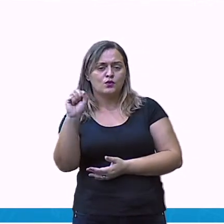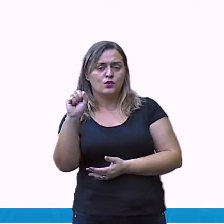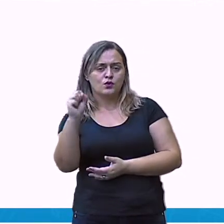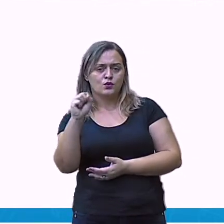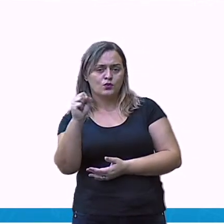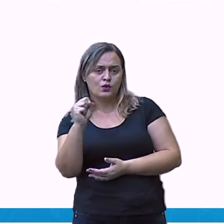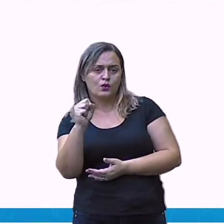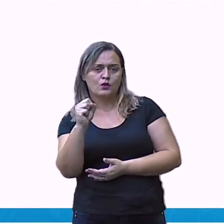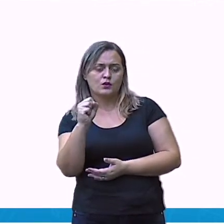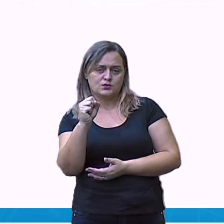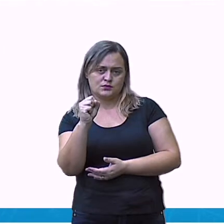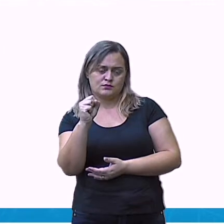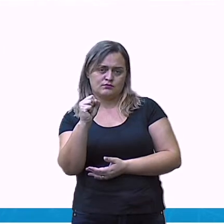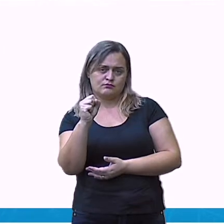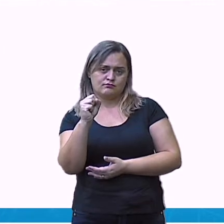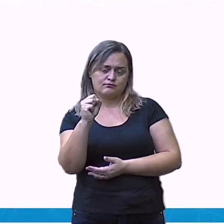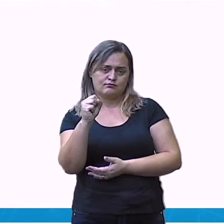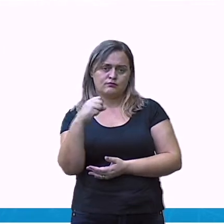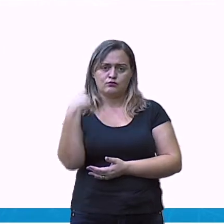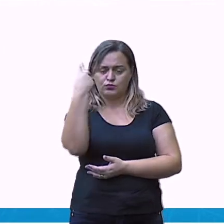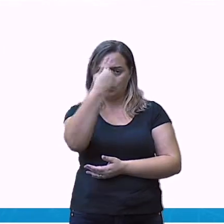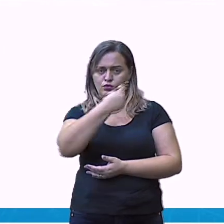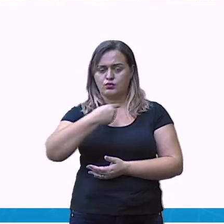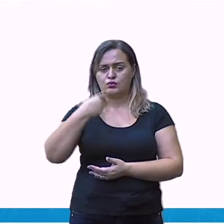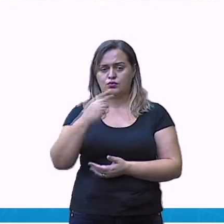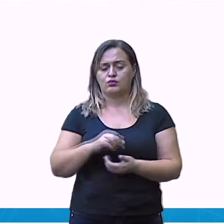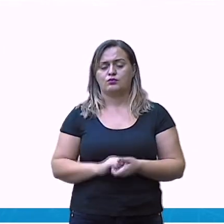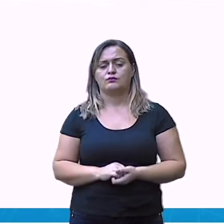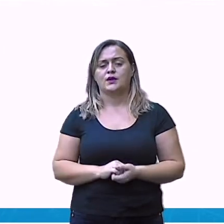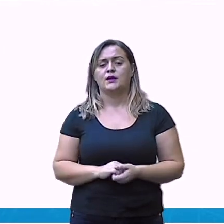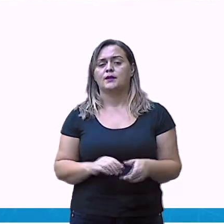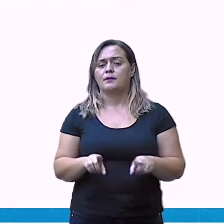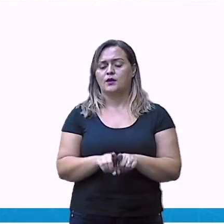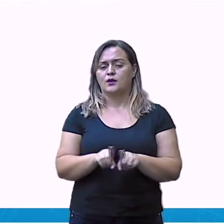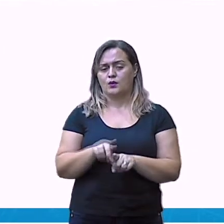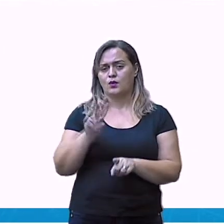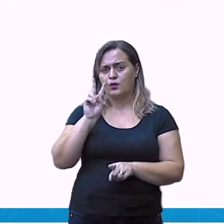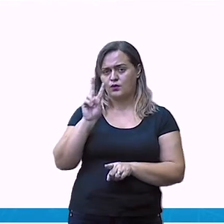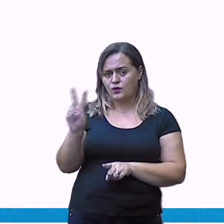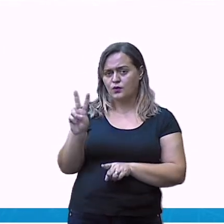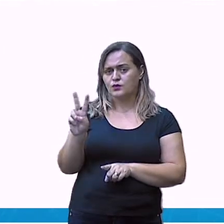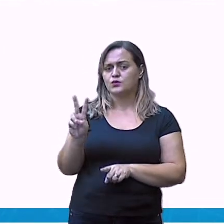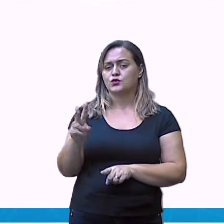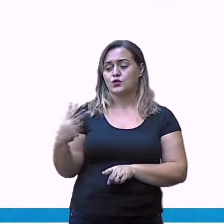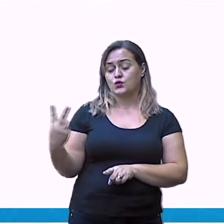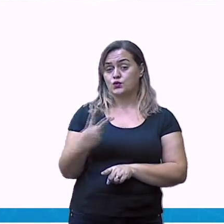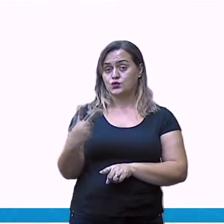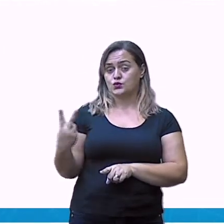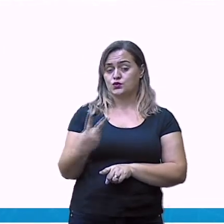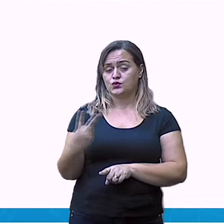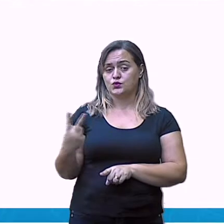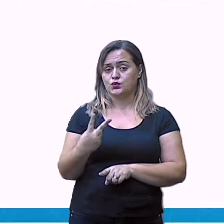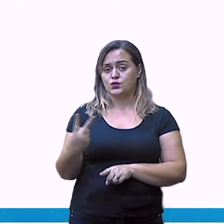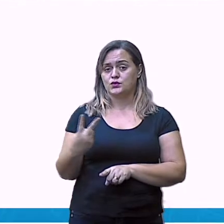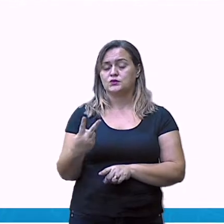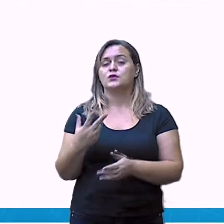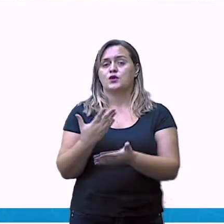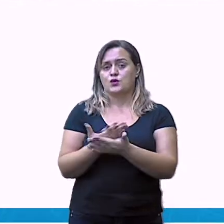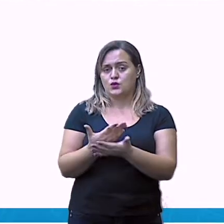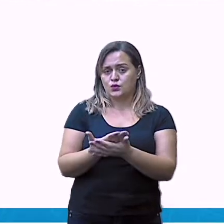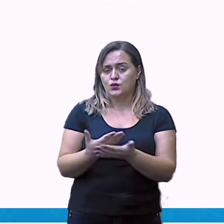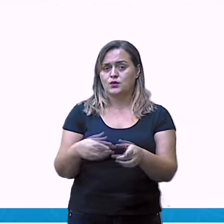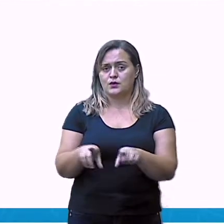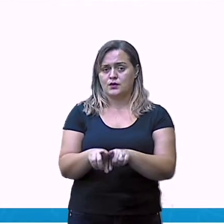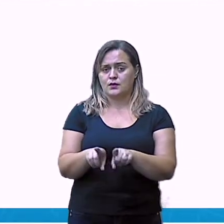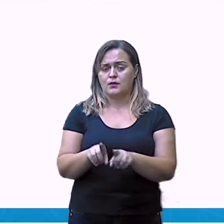Também não, nós acabamos de falar que tanto meninas quanto meninos se dedicam nesse horário. A diferença está na